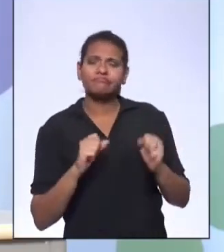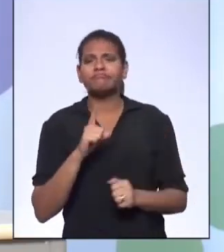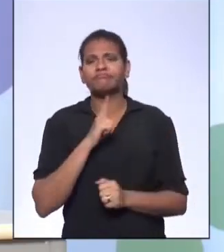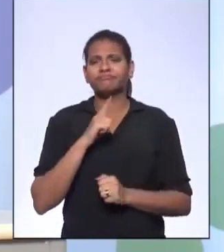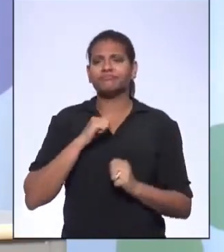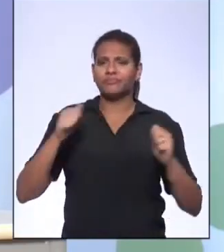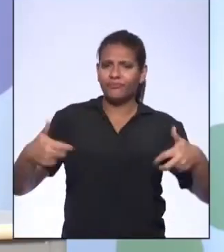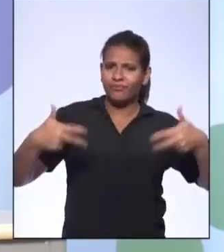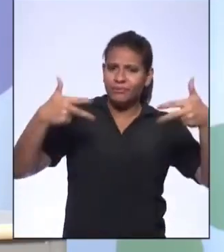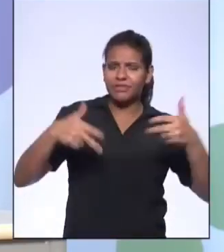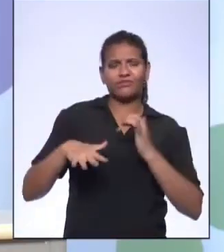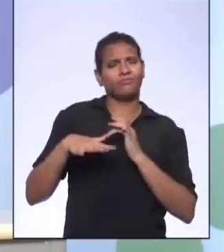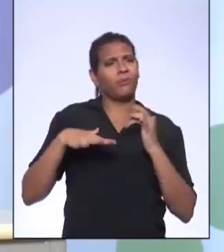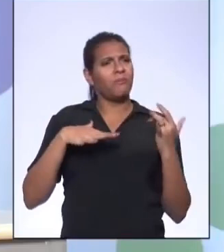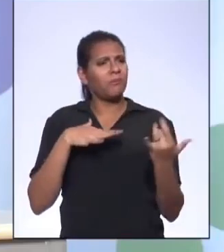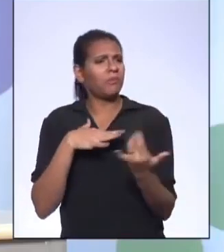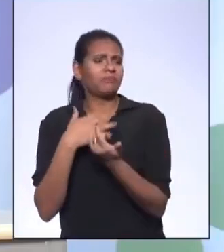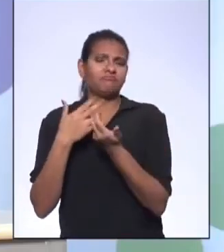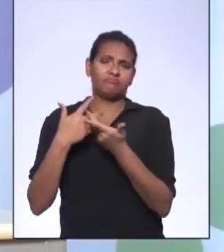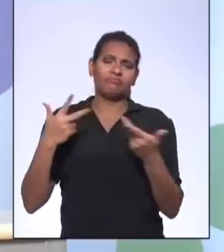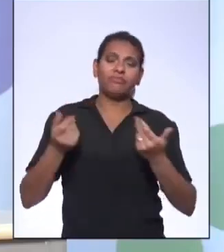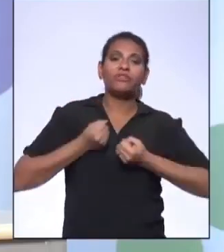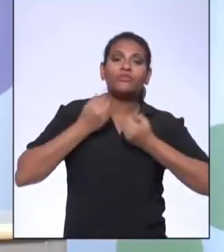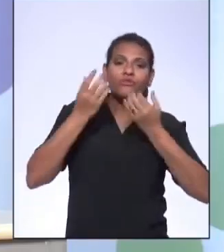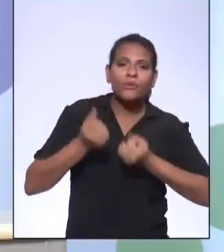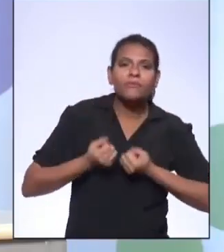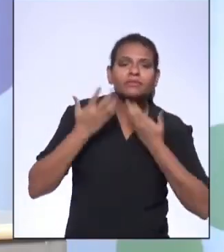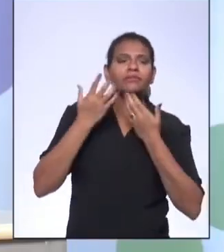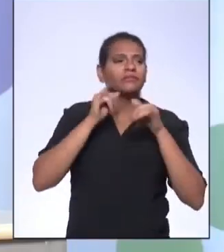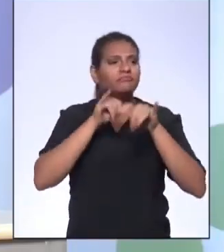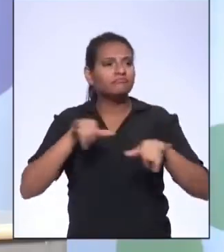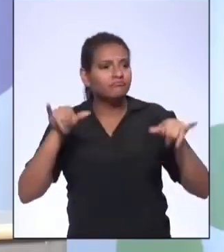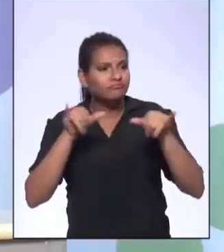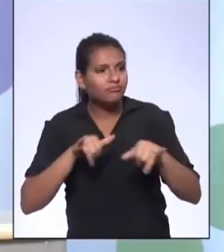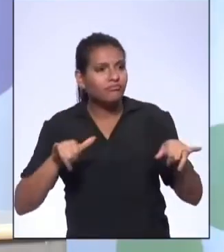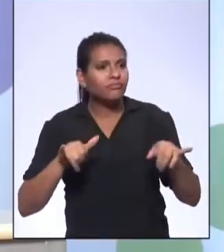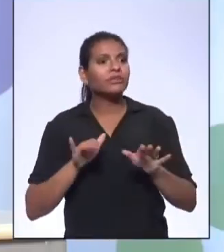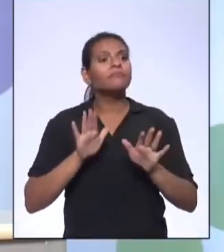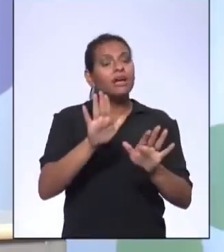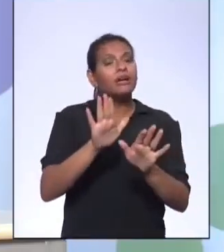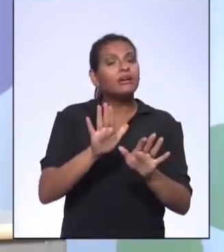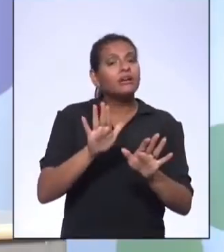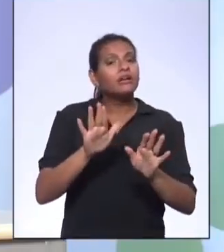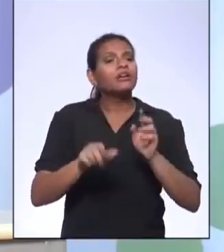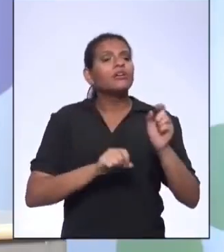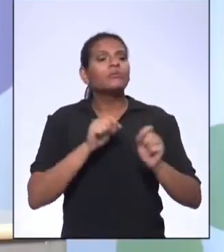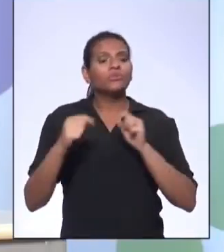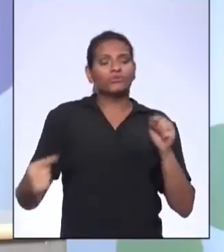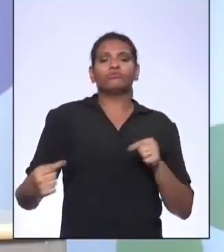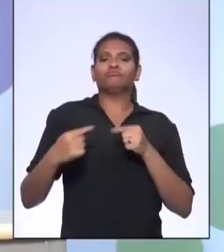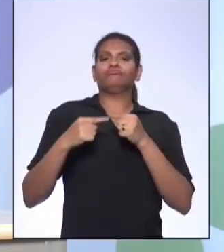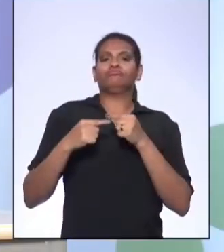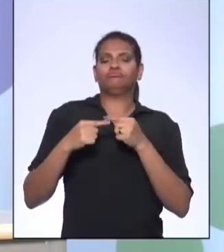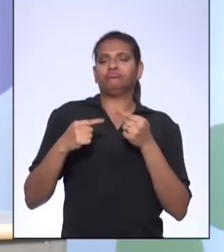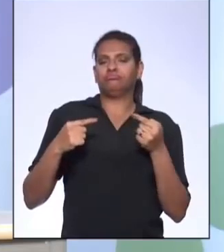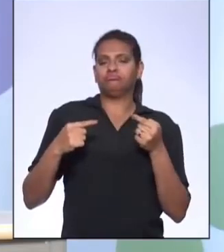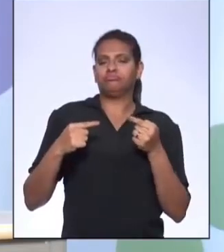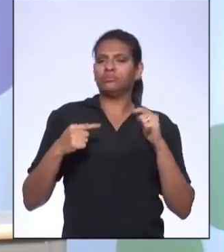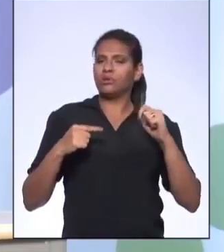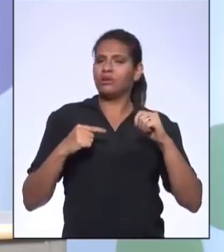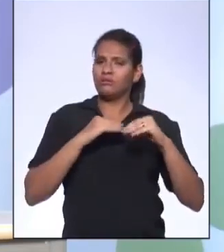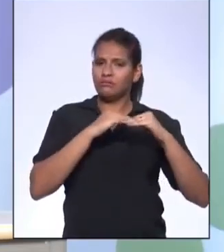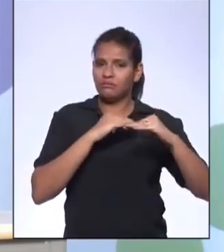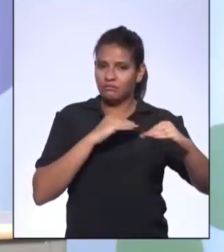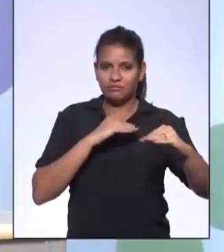transmitem informações e notícias, mas de uma maneira em que essa relação com a notícia não é unidirecional,